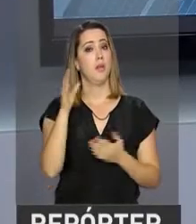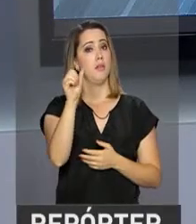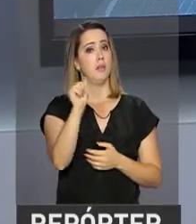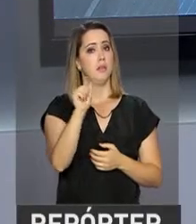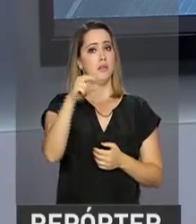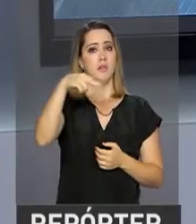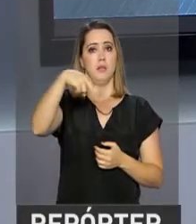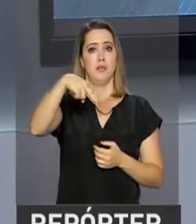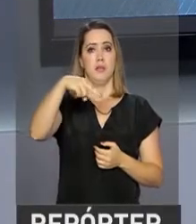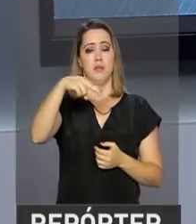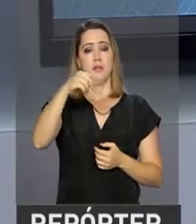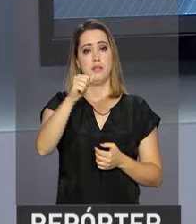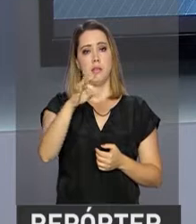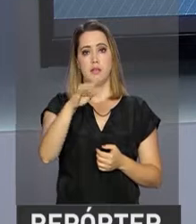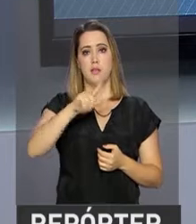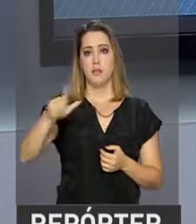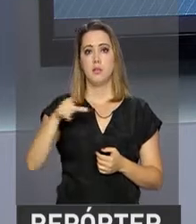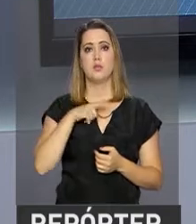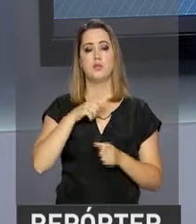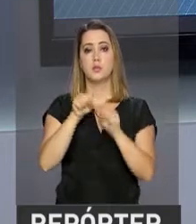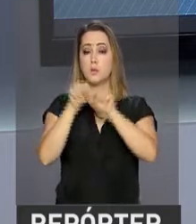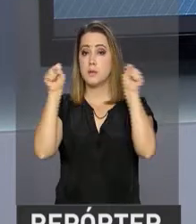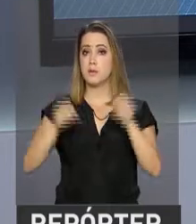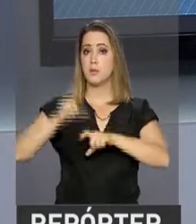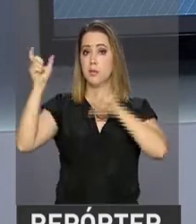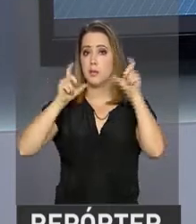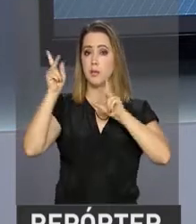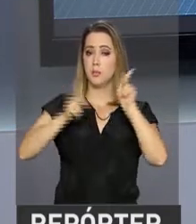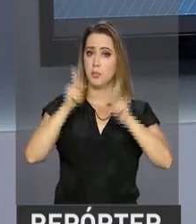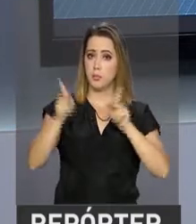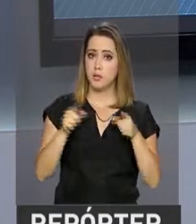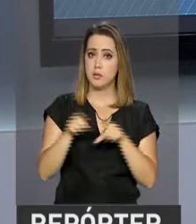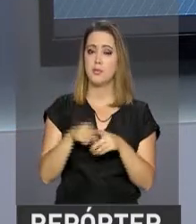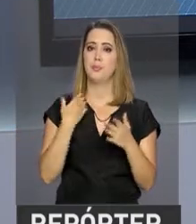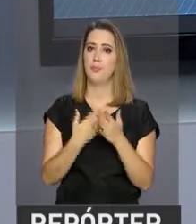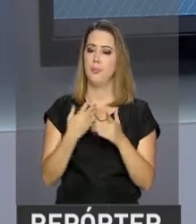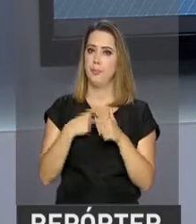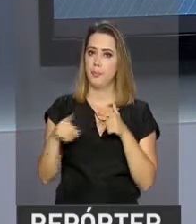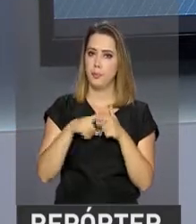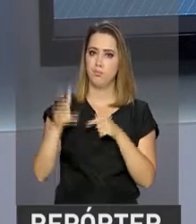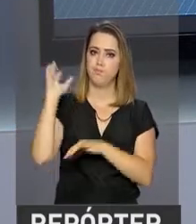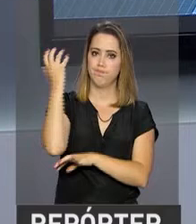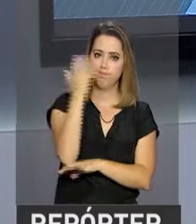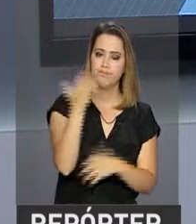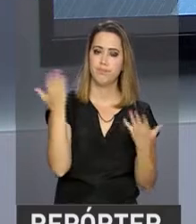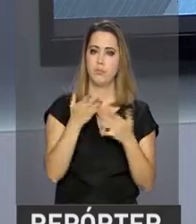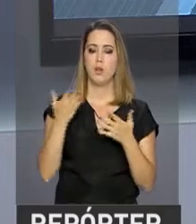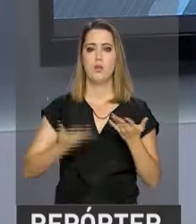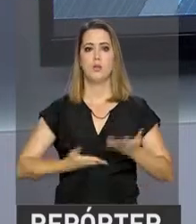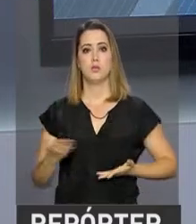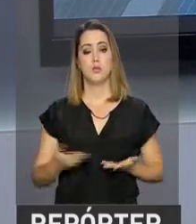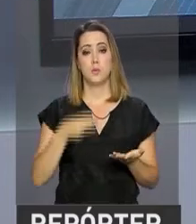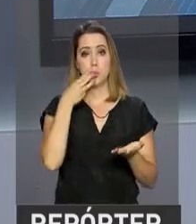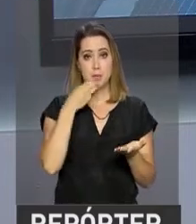anatel tem um sistema para alertar a alertar a população sobre a possibilidade de desastres naturais e agora esse serviço feito